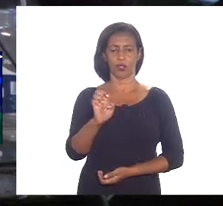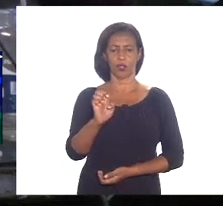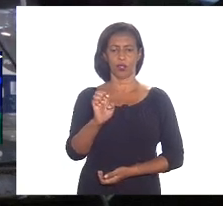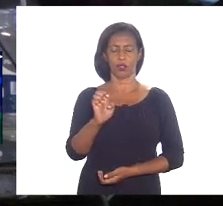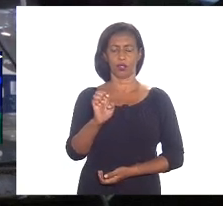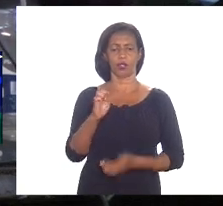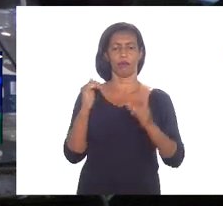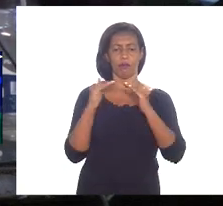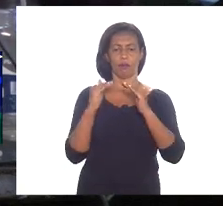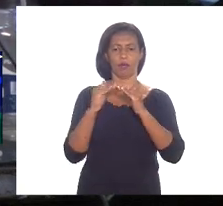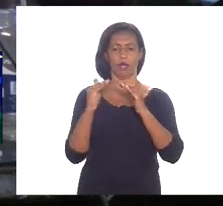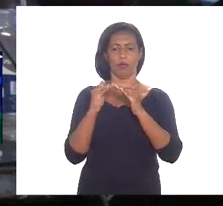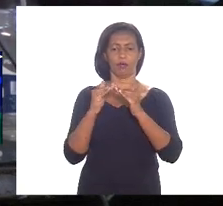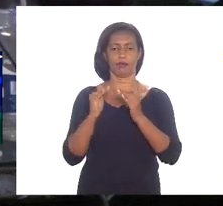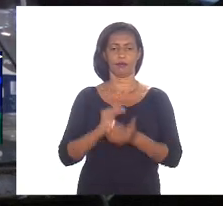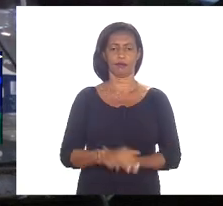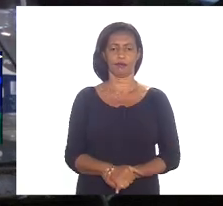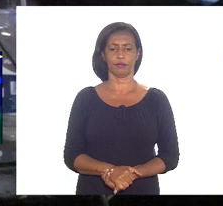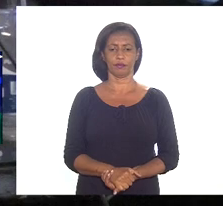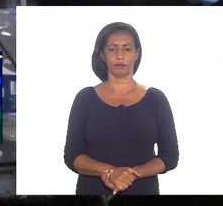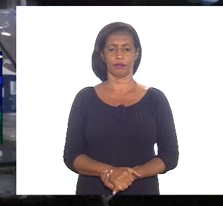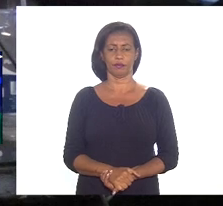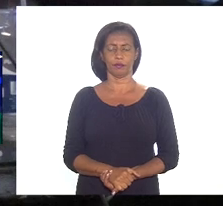Neto favorável